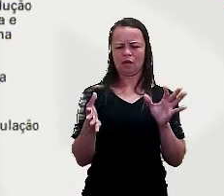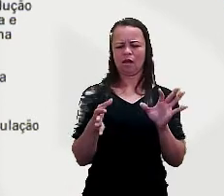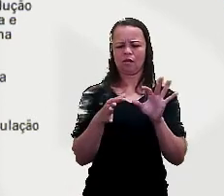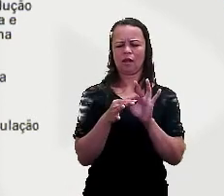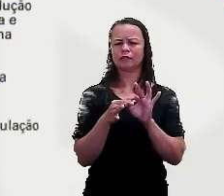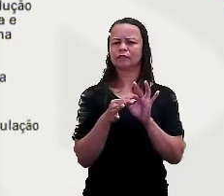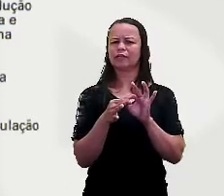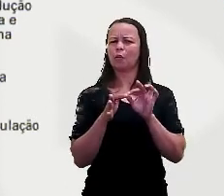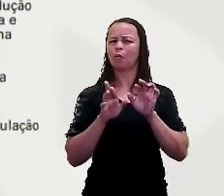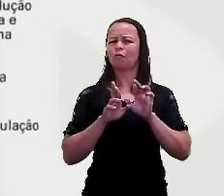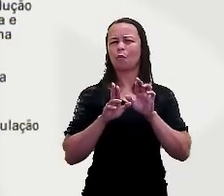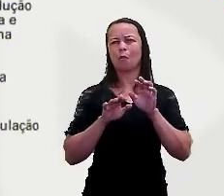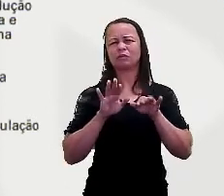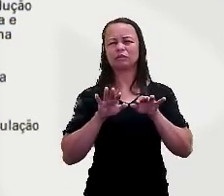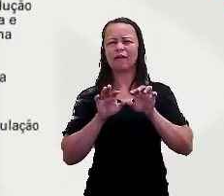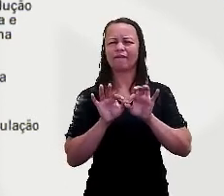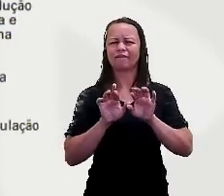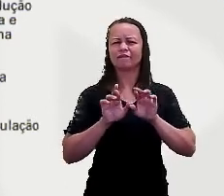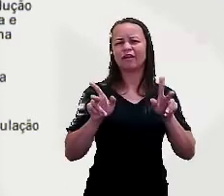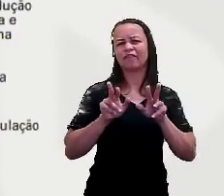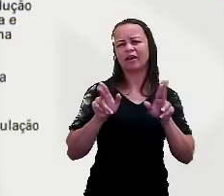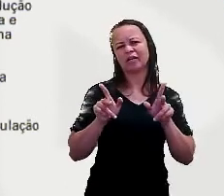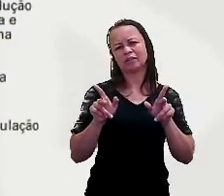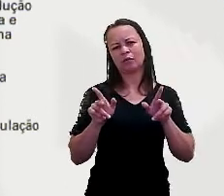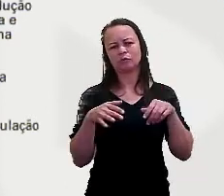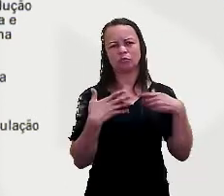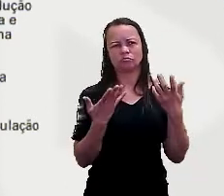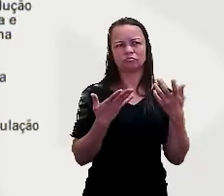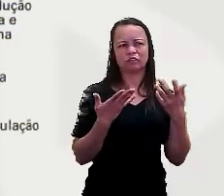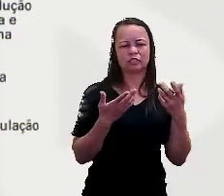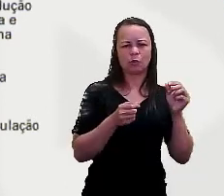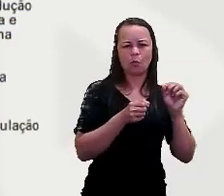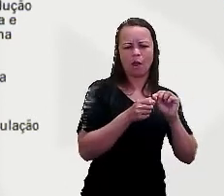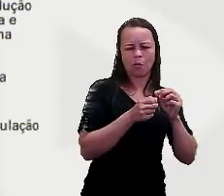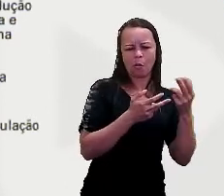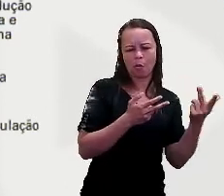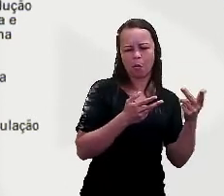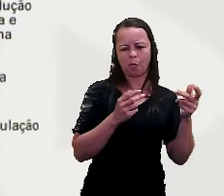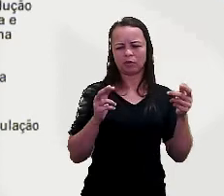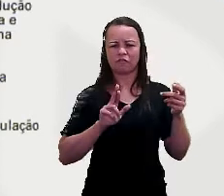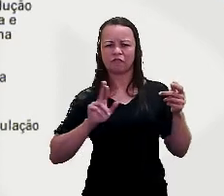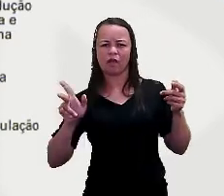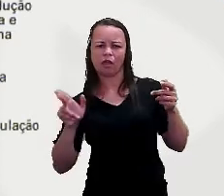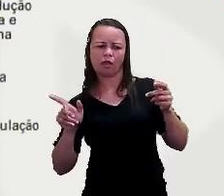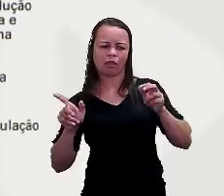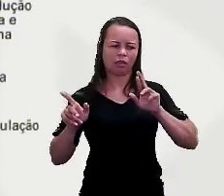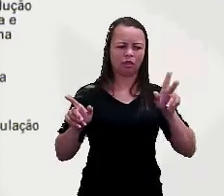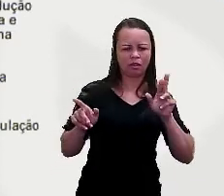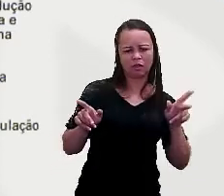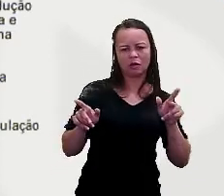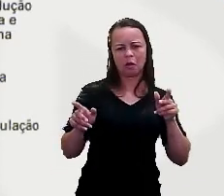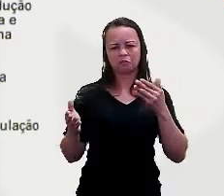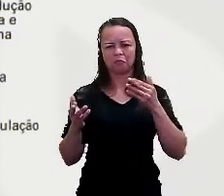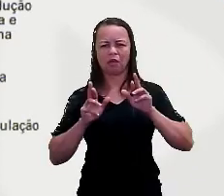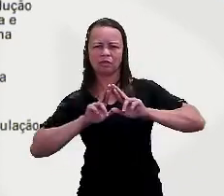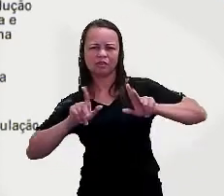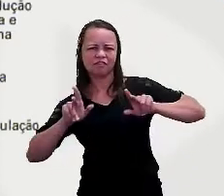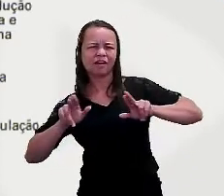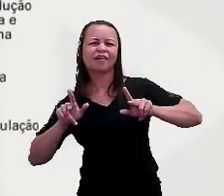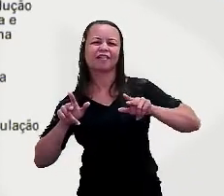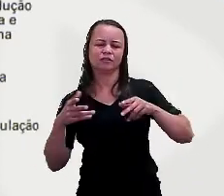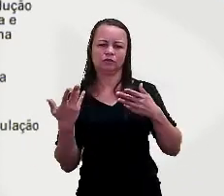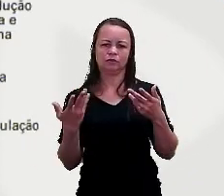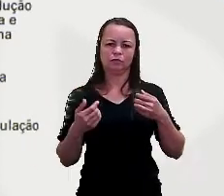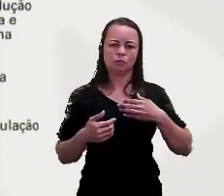relação antagônica de quando um está fazendo uma coisa, o outro estaria fazendo outra. O outro trabalha no momento de relaxamento, o